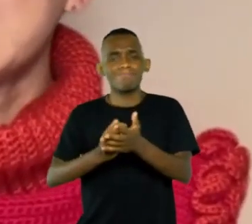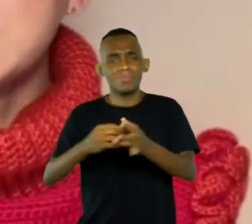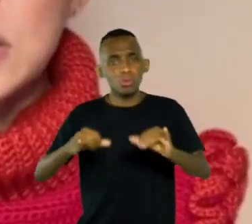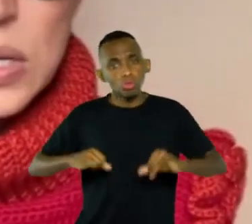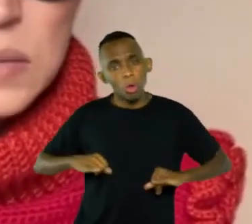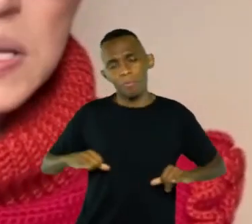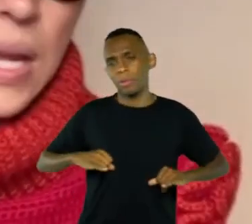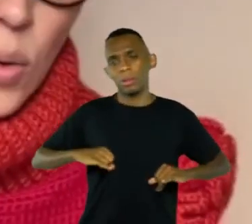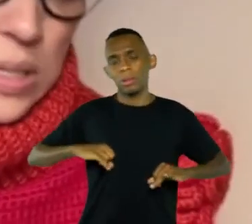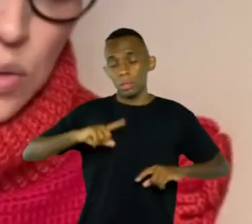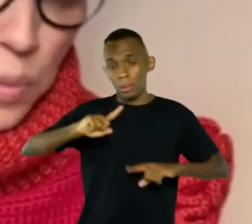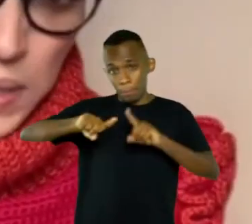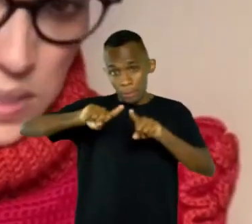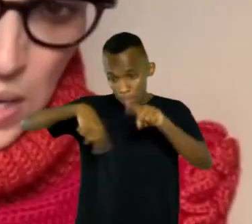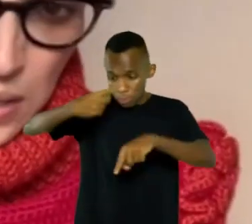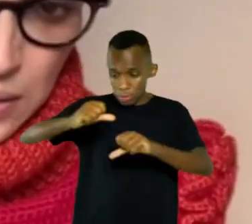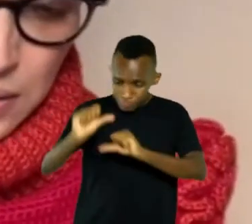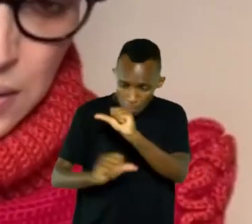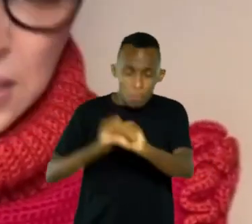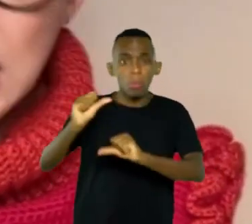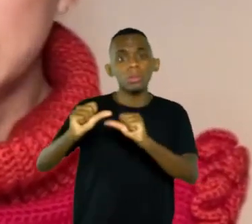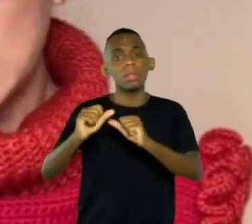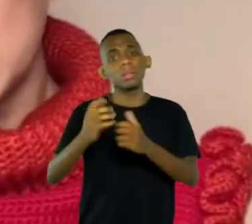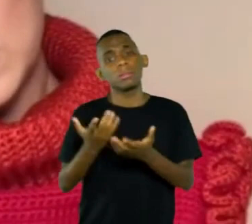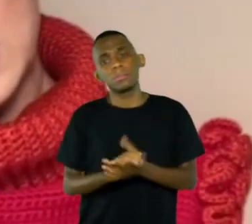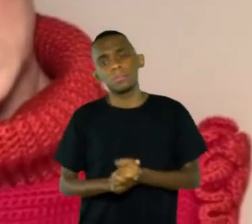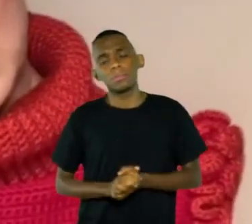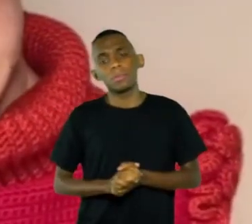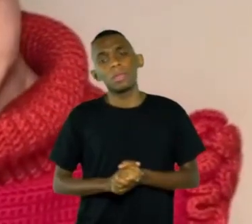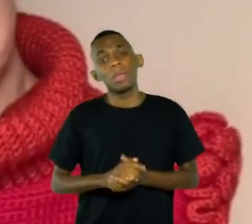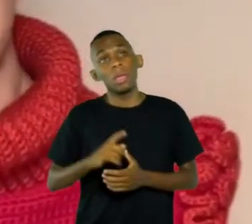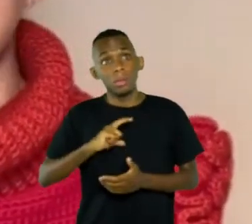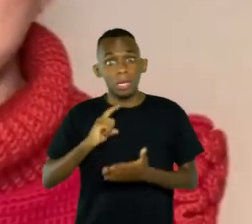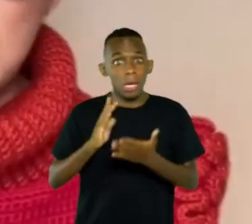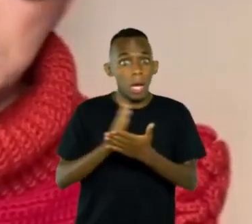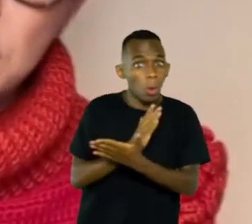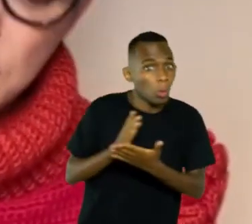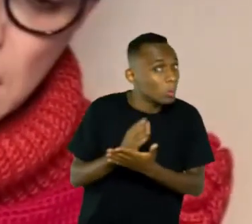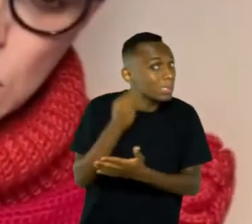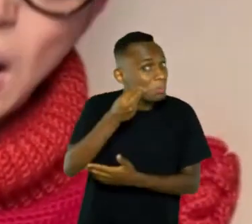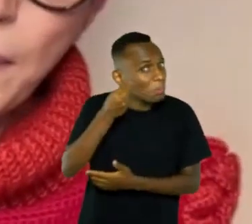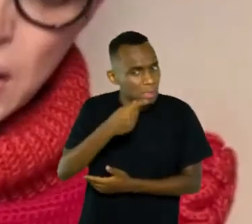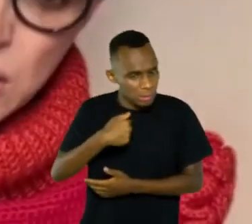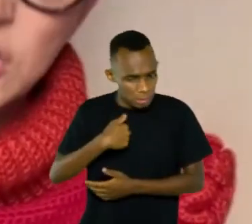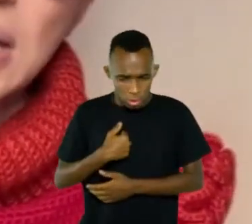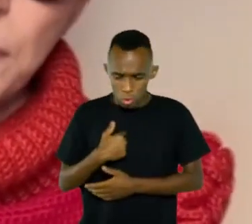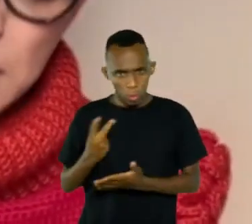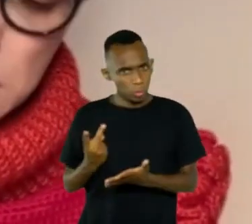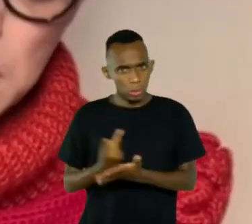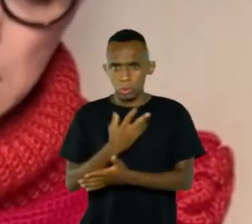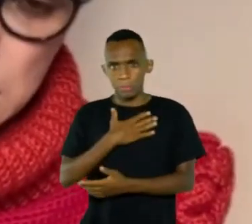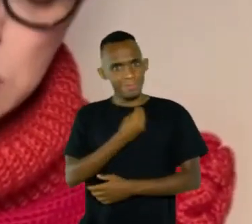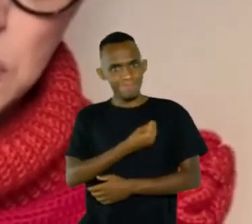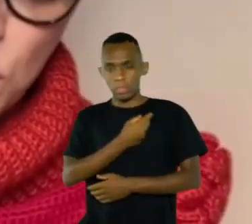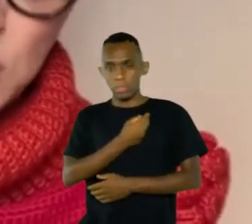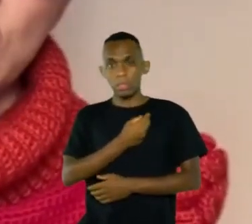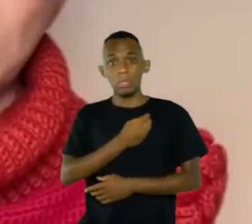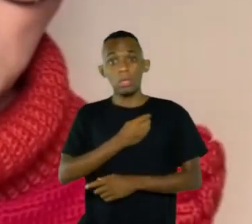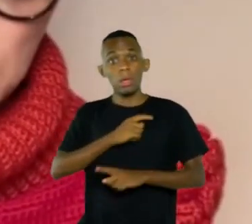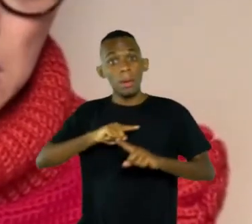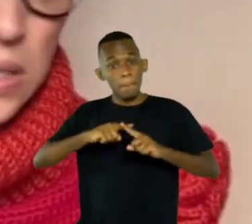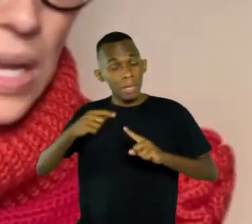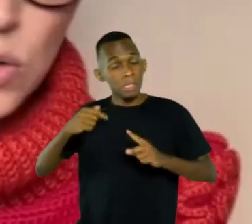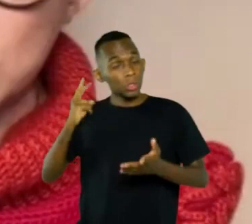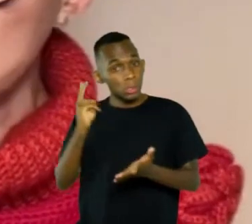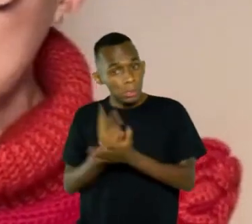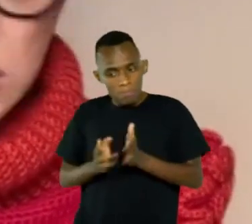eu pensava assim, nossa, mas tem coisa que eu não passei, né? Eu tenho autoridade de falar sobre isso. Então, eu sempre falo a partir da minha experiência, o que eu aprendi com a